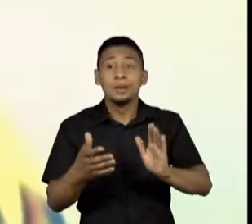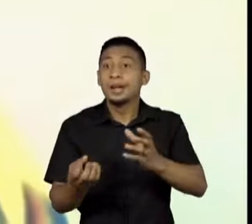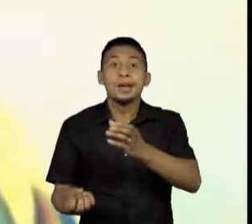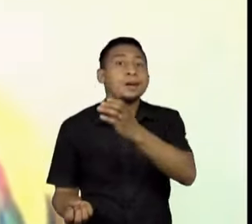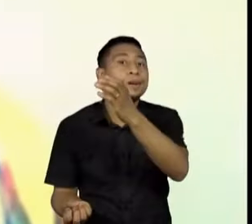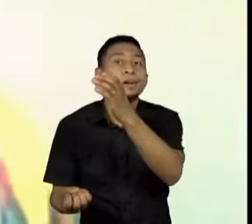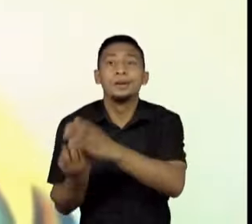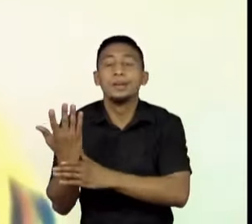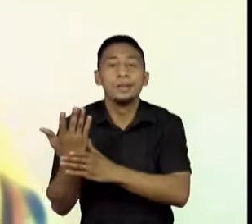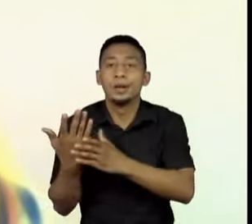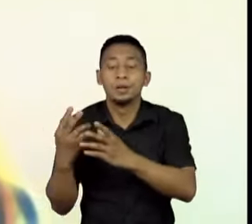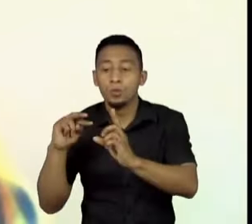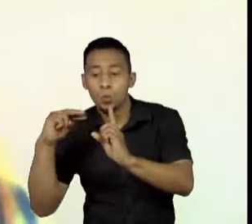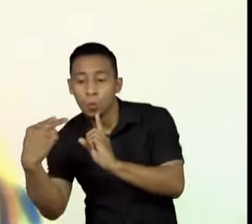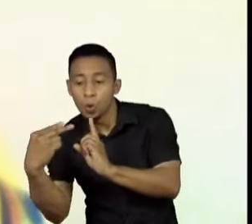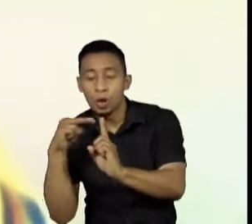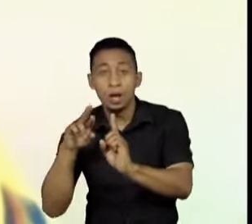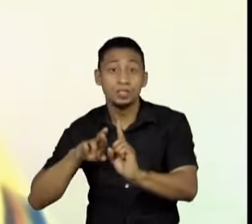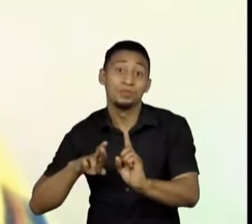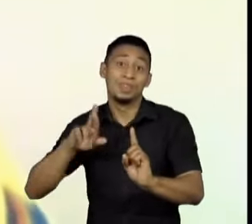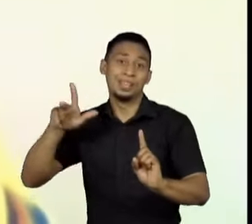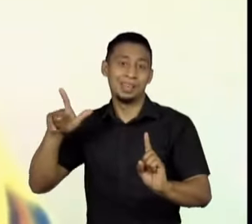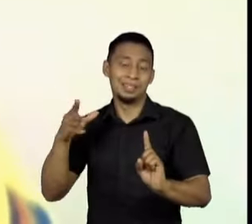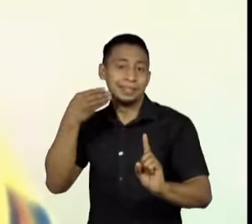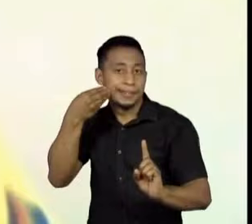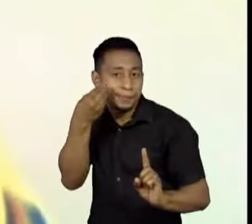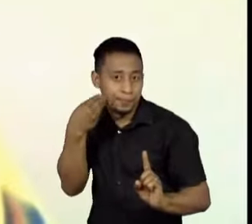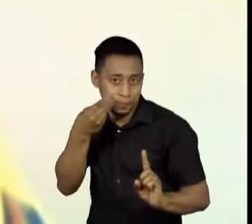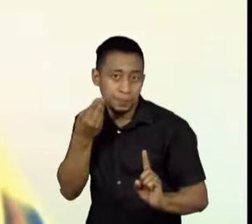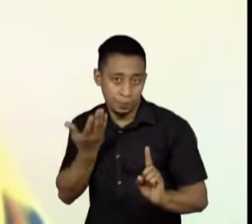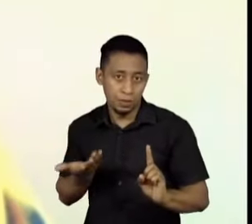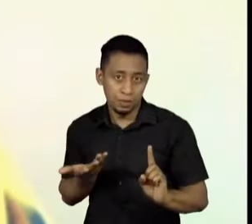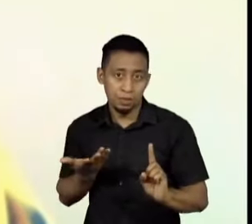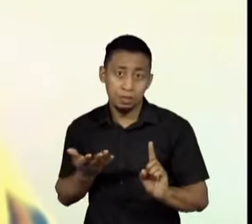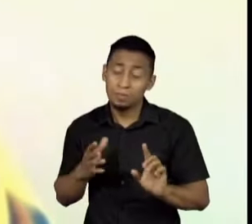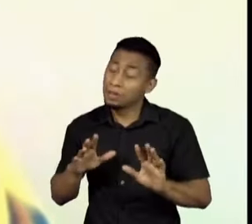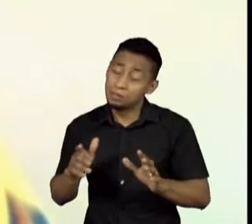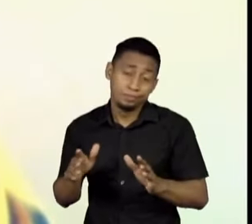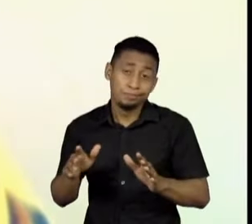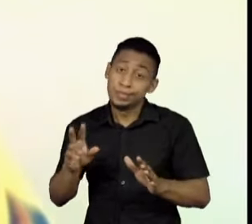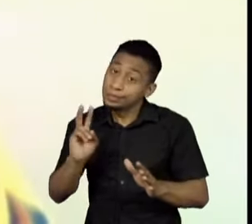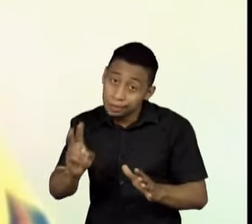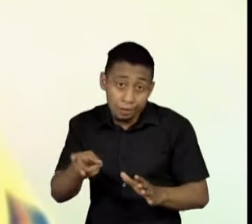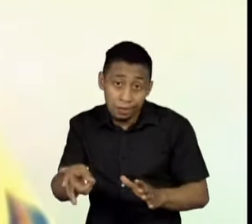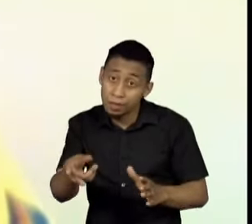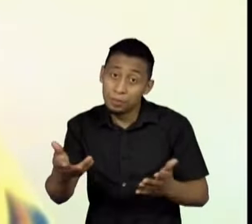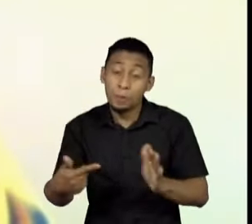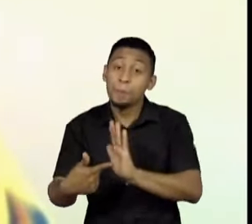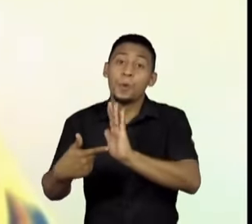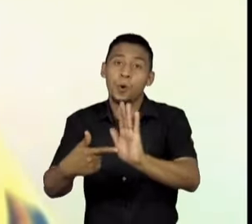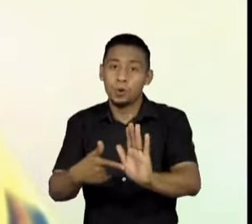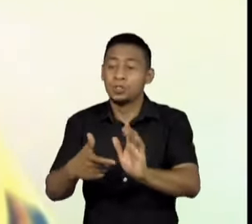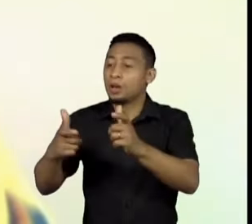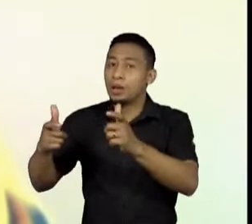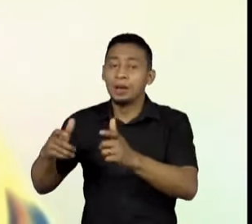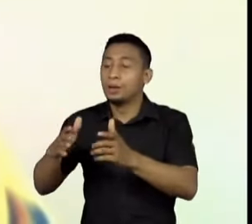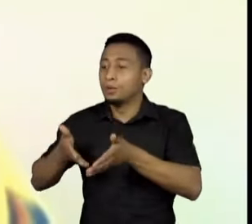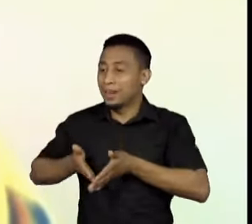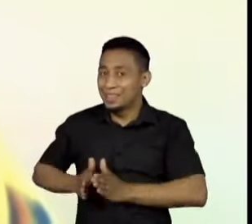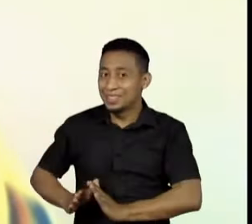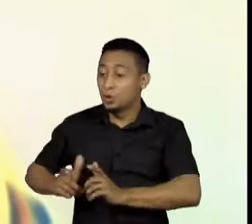um outro olhar sobre essa diferença, mas acaba sempre caindo no lugar